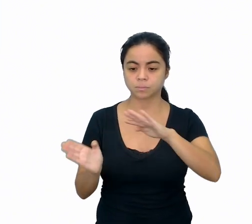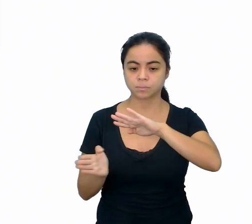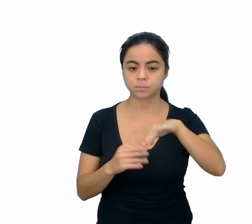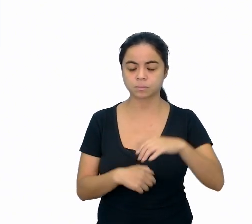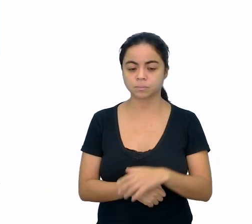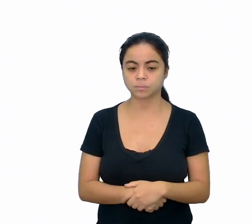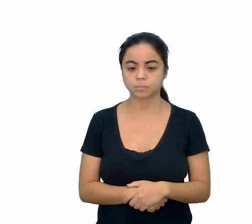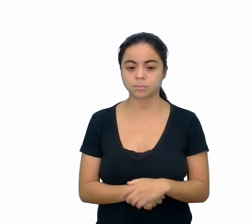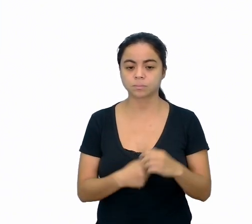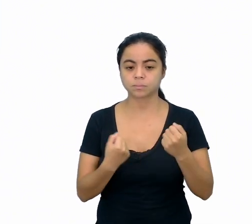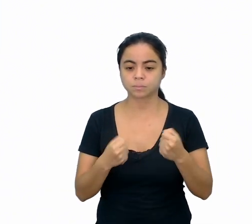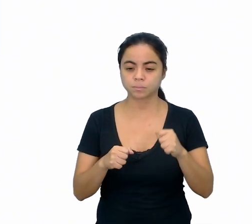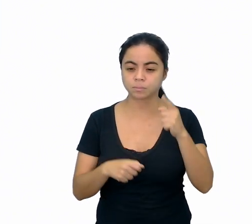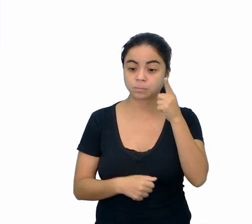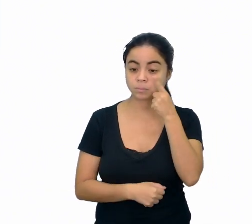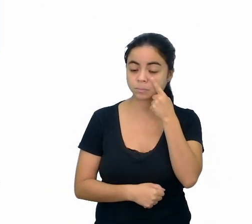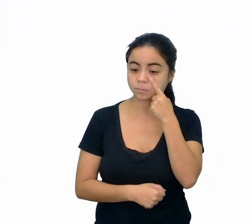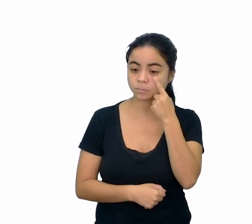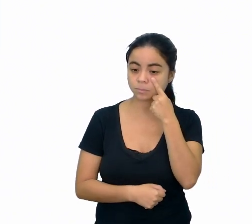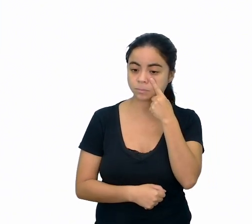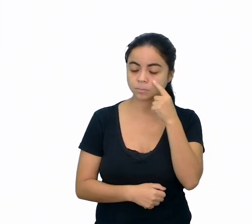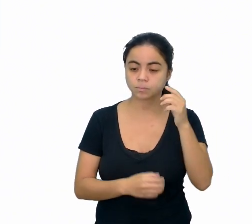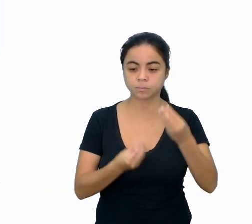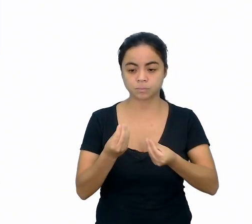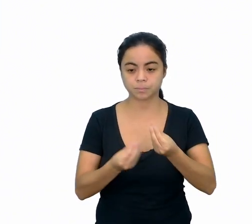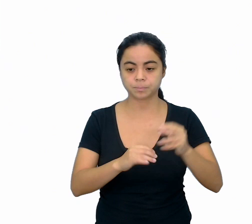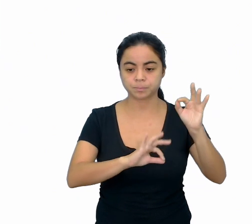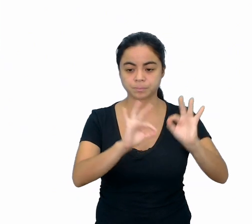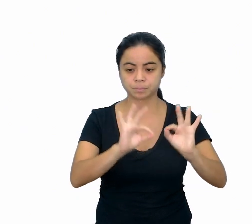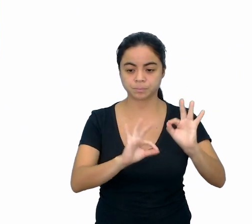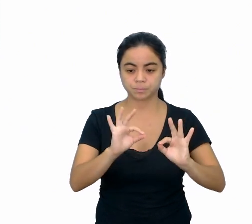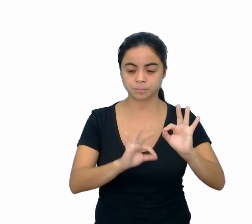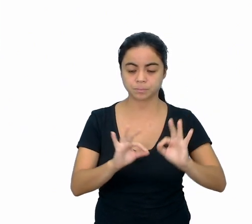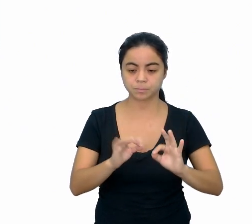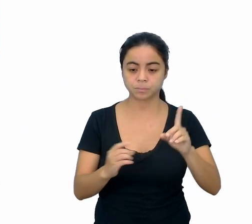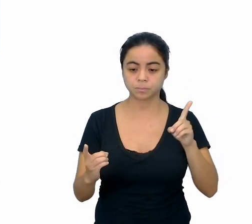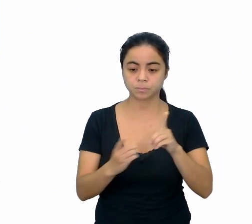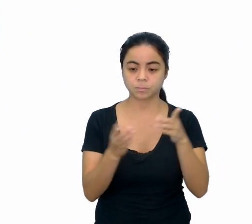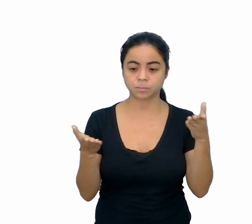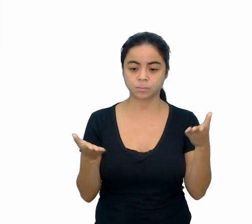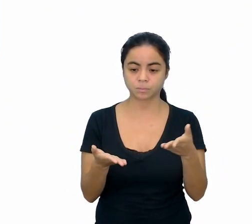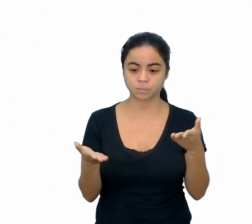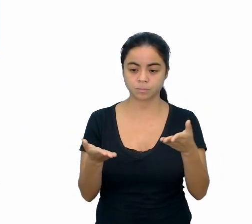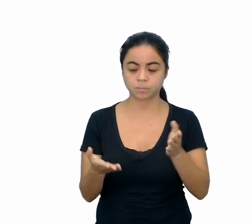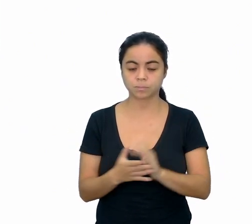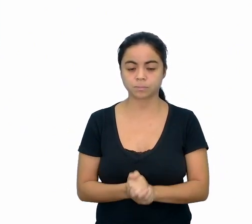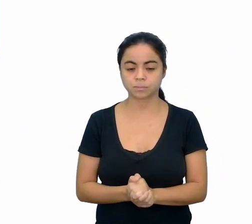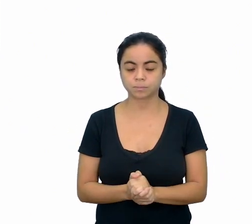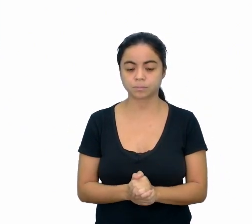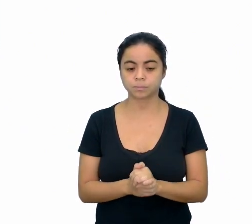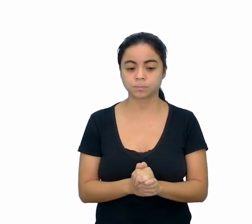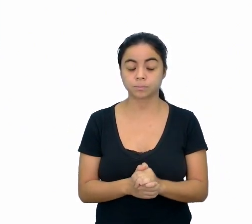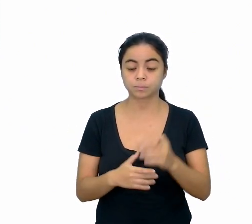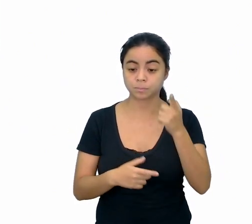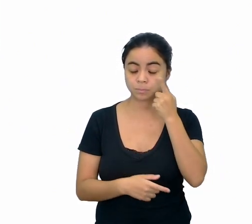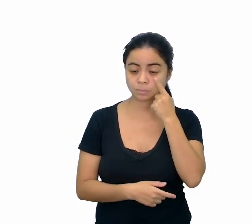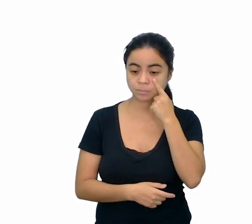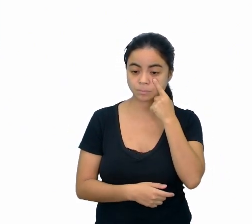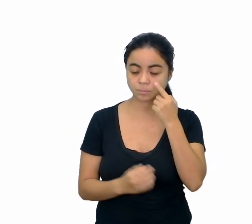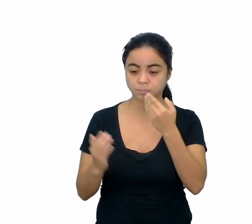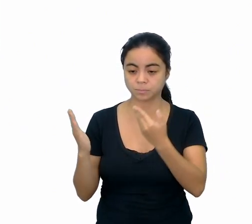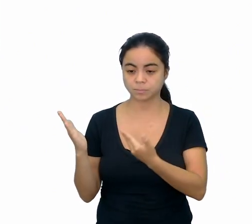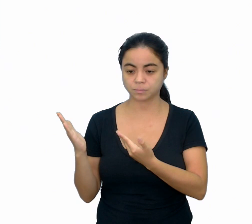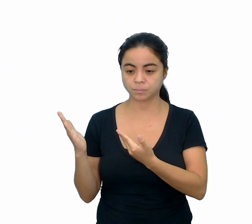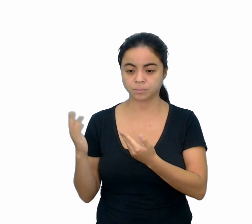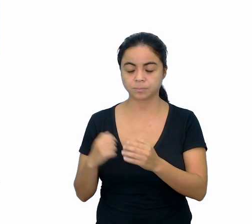vocês podem observar a organização desse nosso encontro de hoje. Então, vamos acompanhar rapidamente